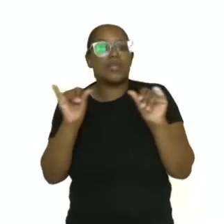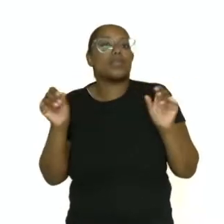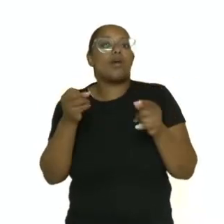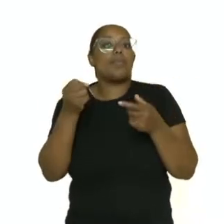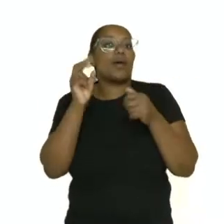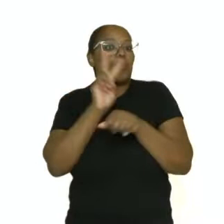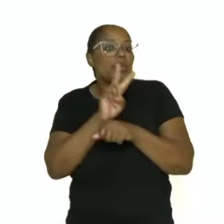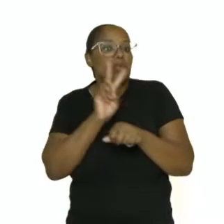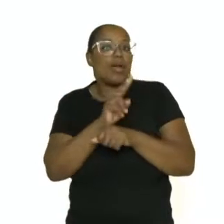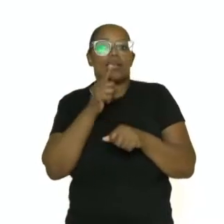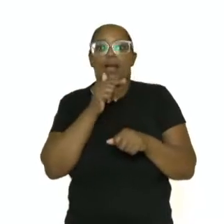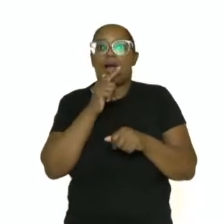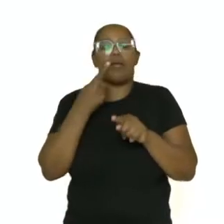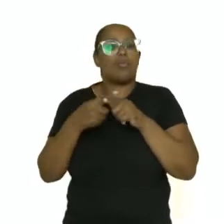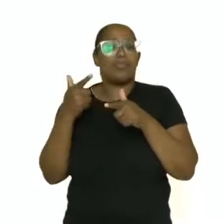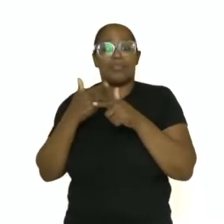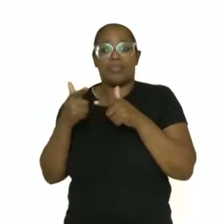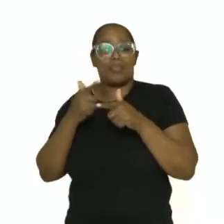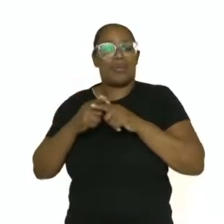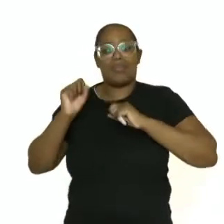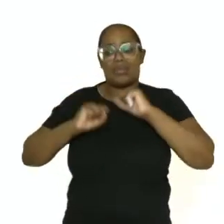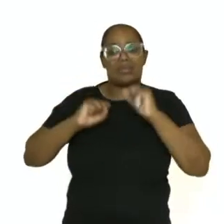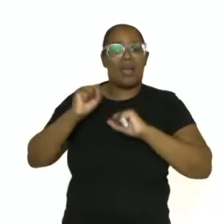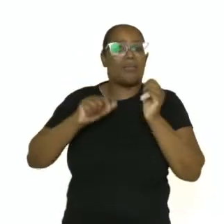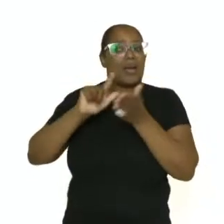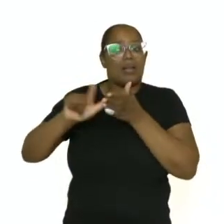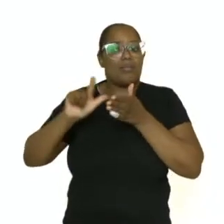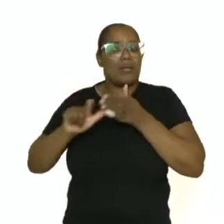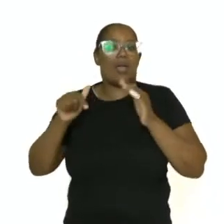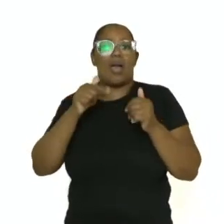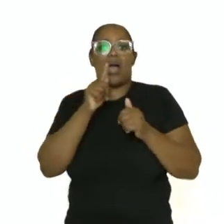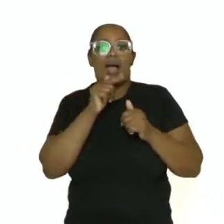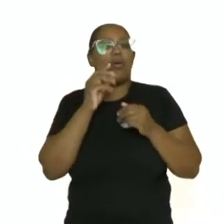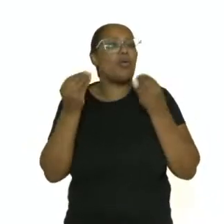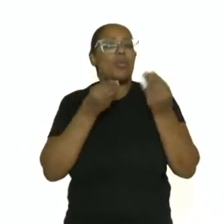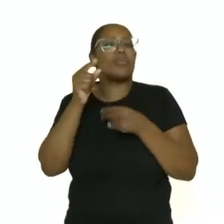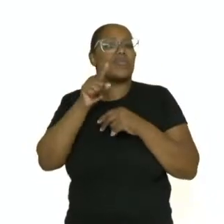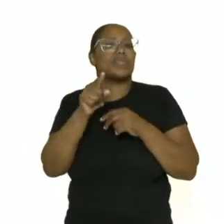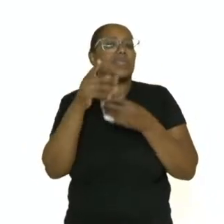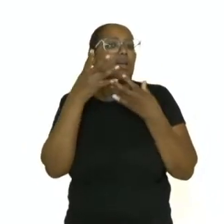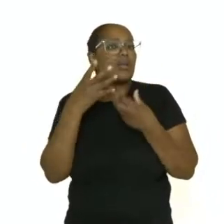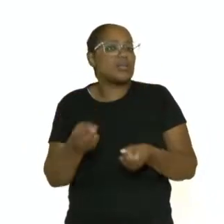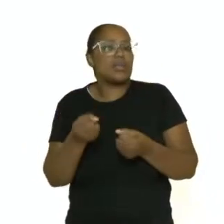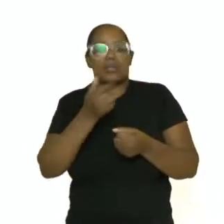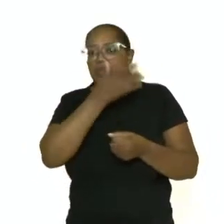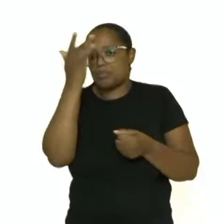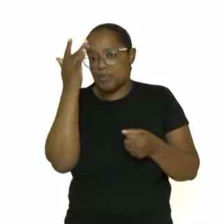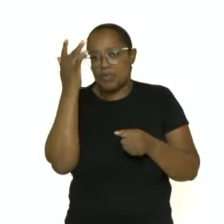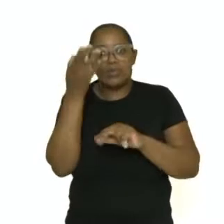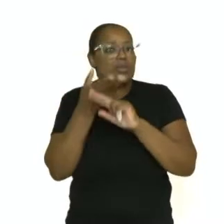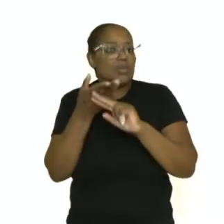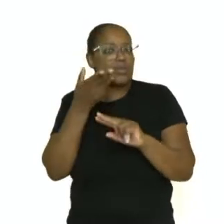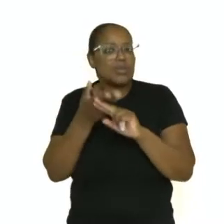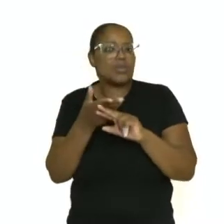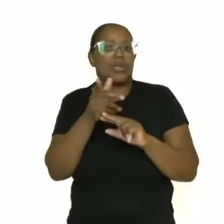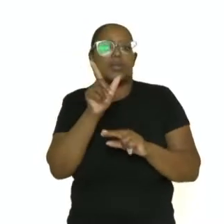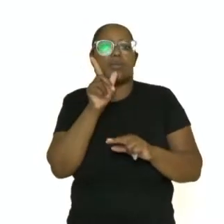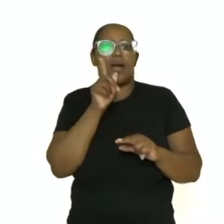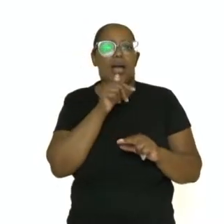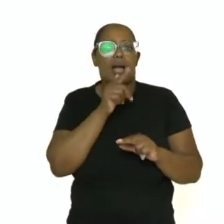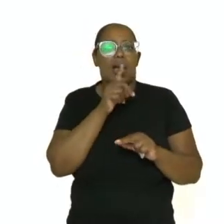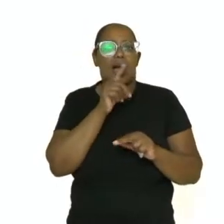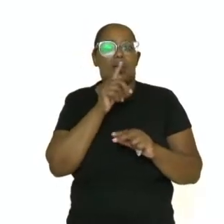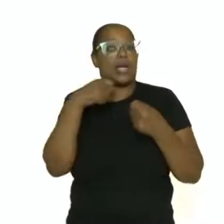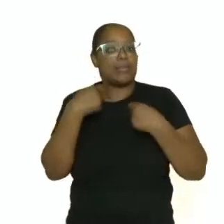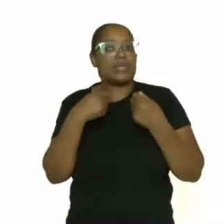dessa histórica crise hídrica. Como você avalia a adesão das pessoas a esse pensamento de que é preciso